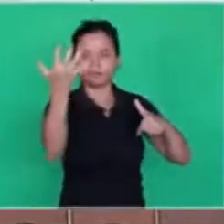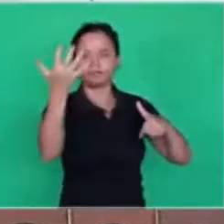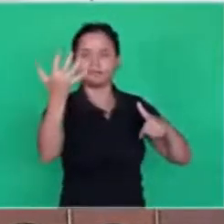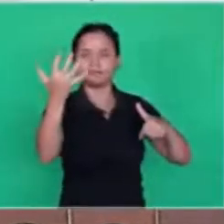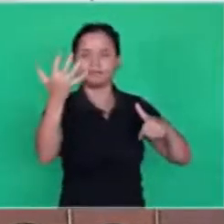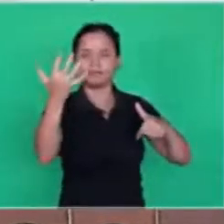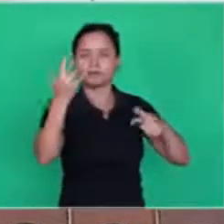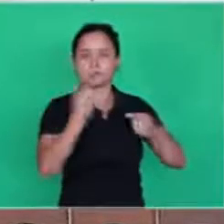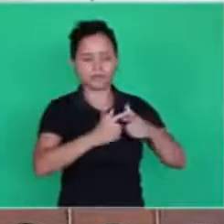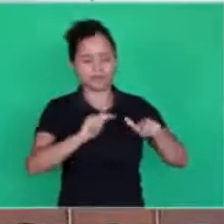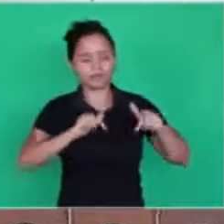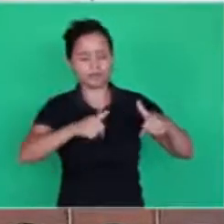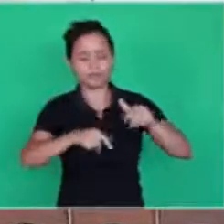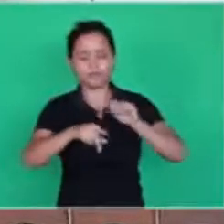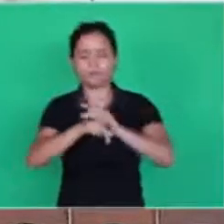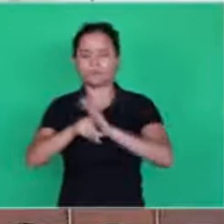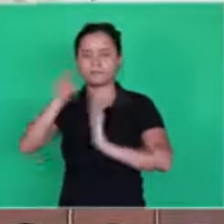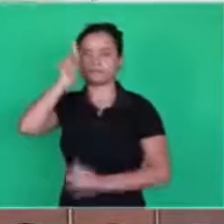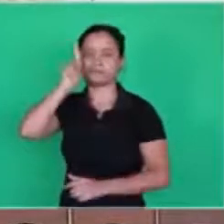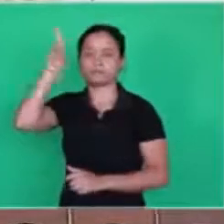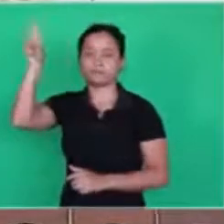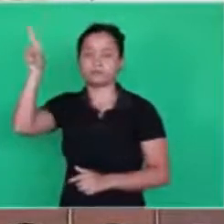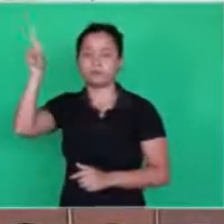Deus. Vamos ao próximo versículo.